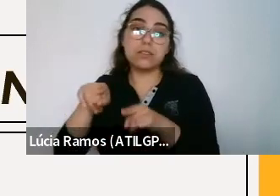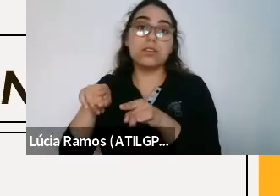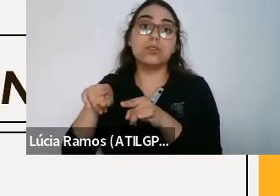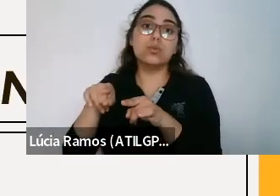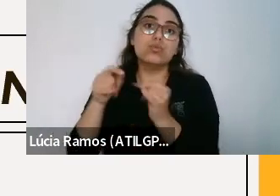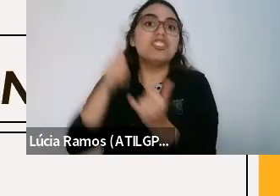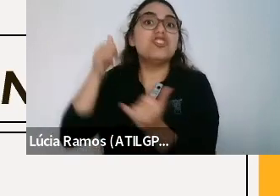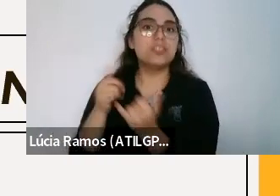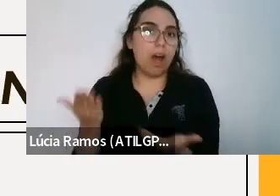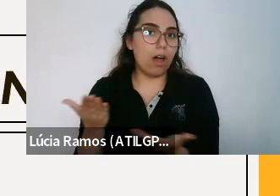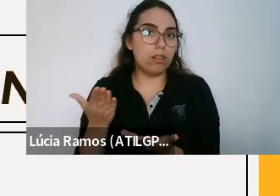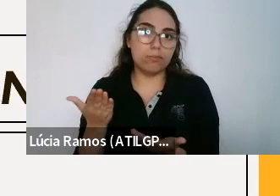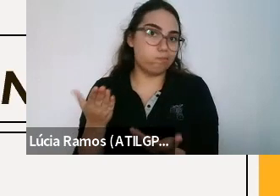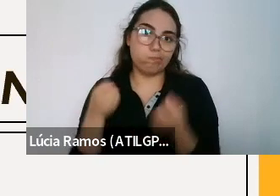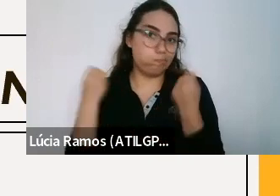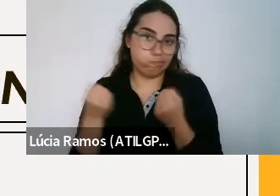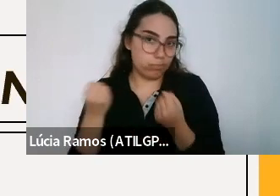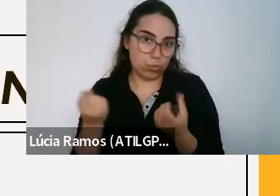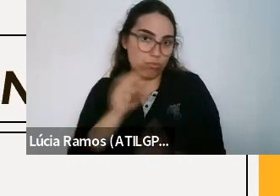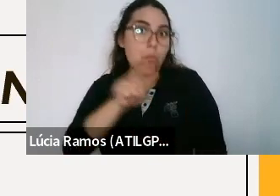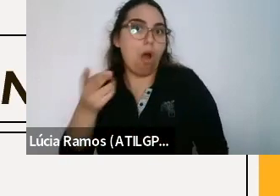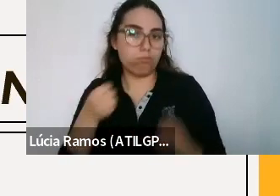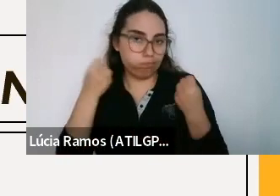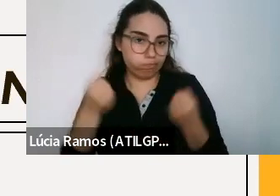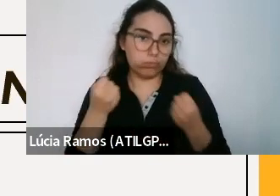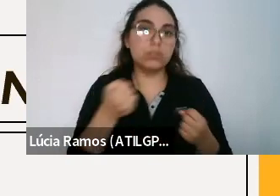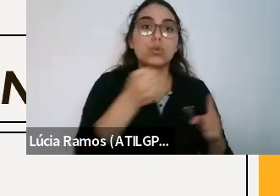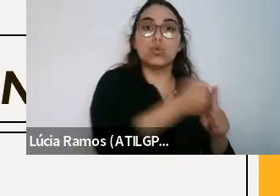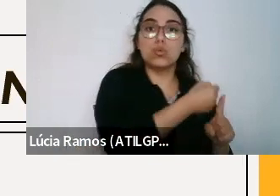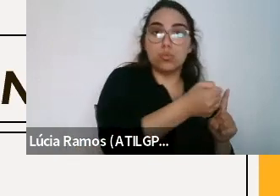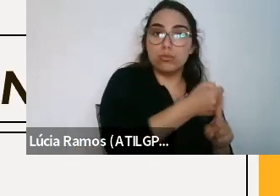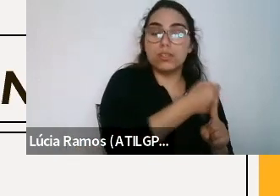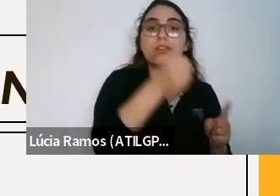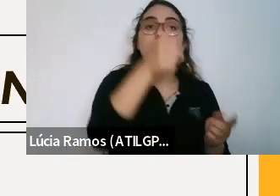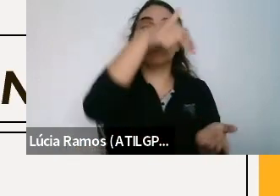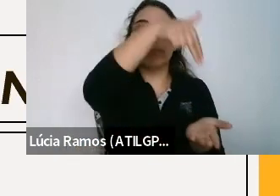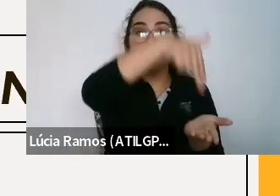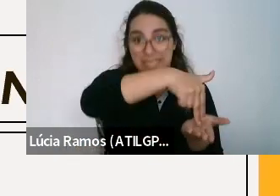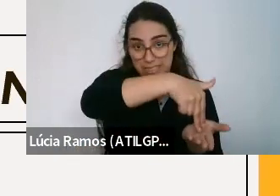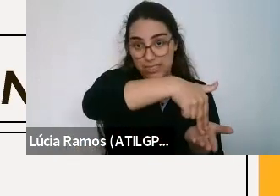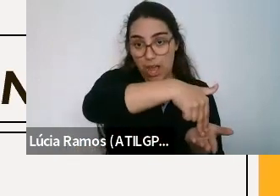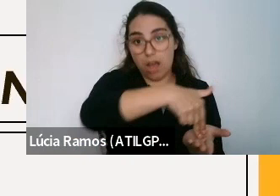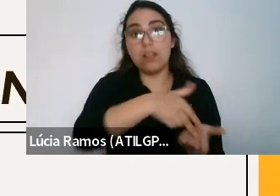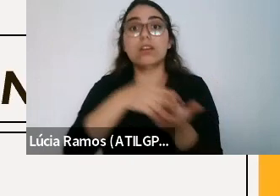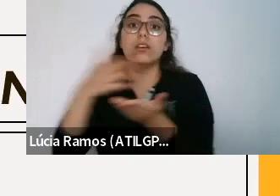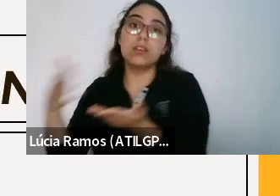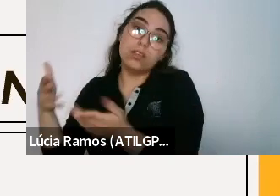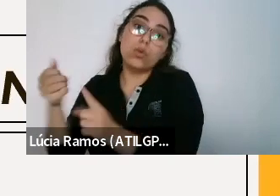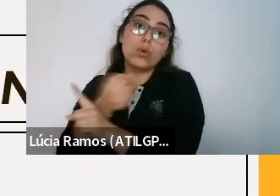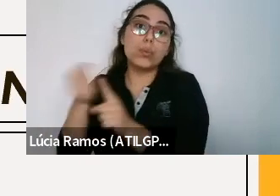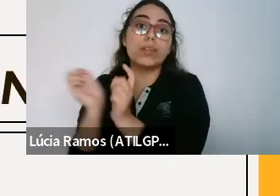todo o lado. No bullying, a audiência é presencial e no cyberbullying, a amplitude da audiência é aumentada e